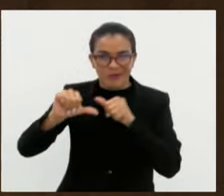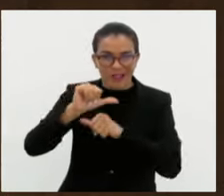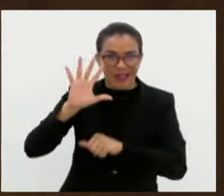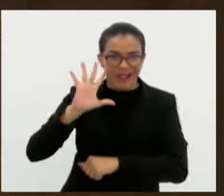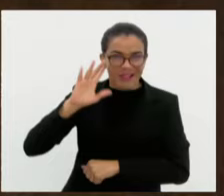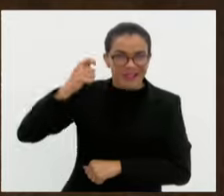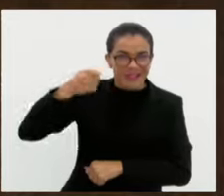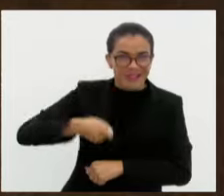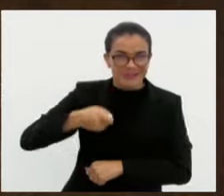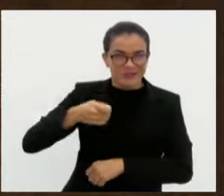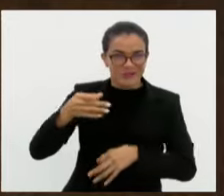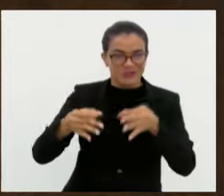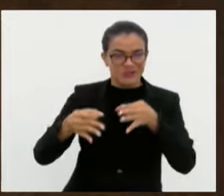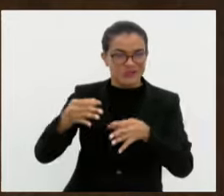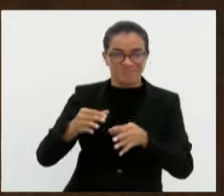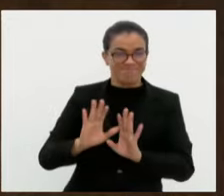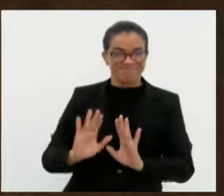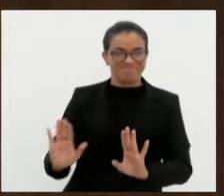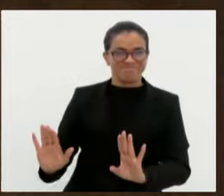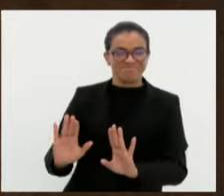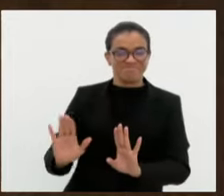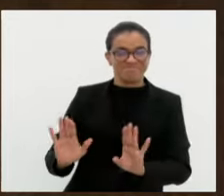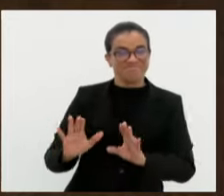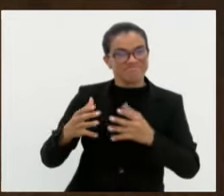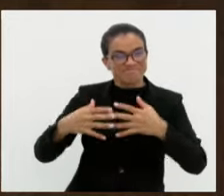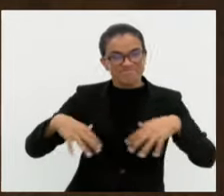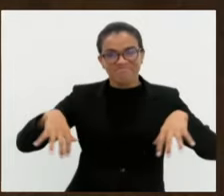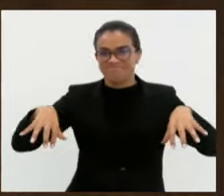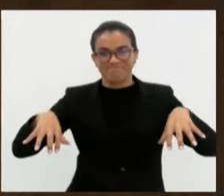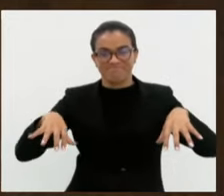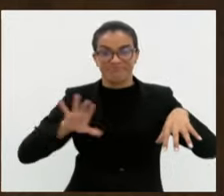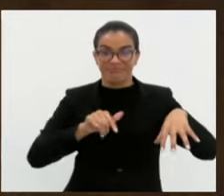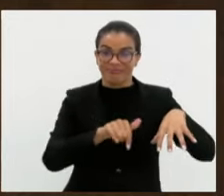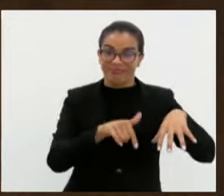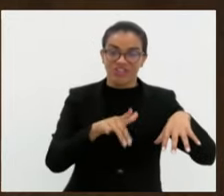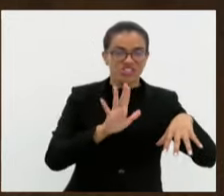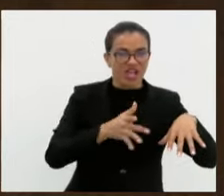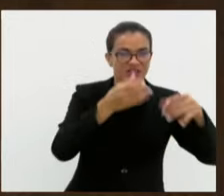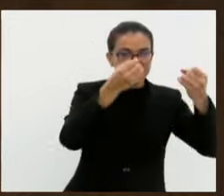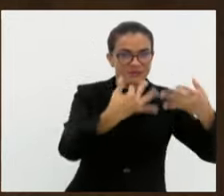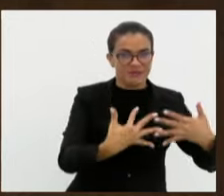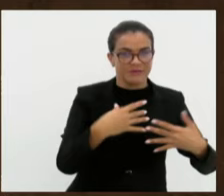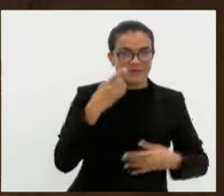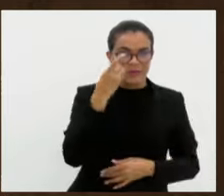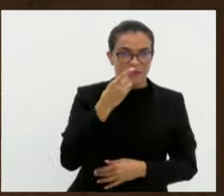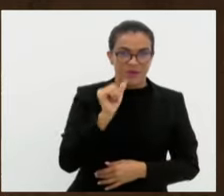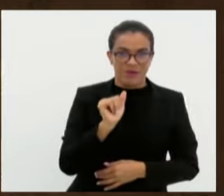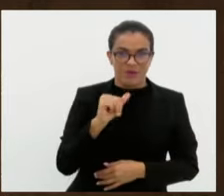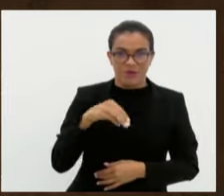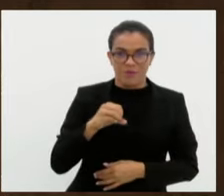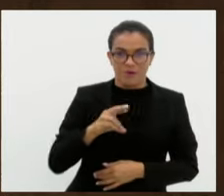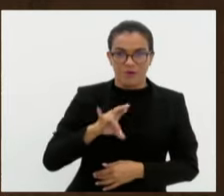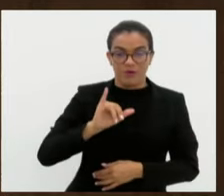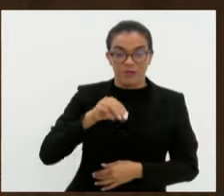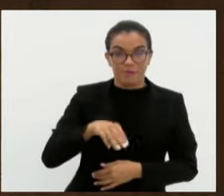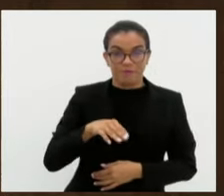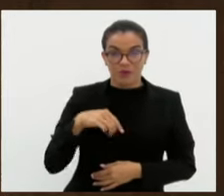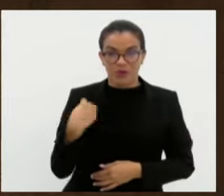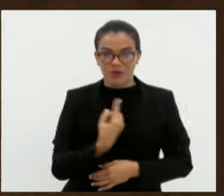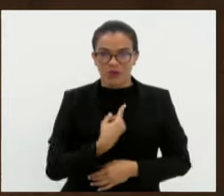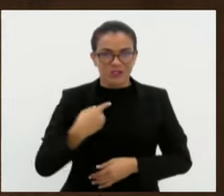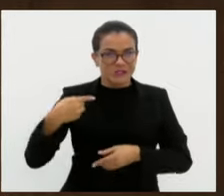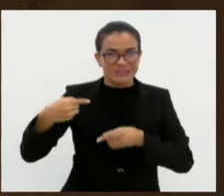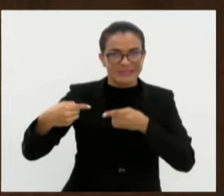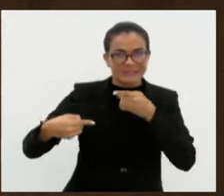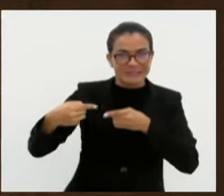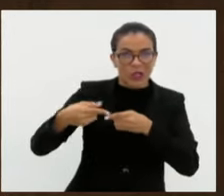pelo judiciário. Cabe dizer sim ou não. Isso foi muito bem relatado pelo deputado Rodrigo Amorim. Portanto, nós estamos aqui discutindo, e o que